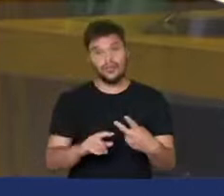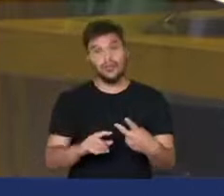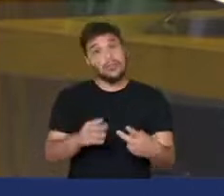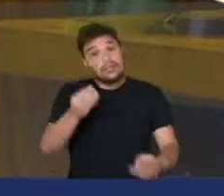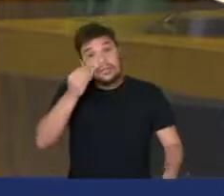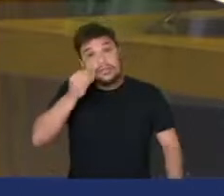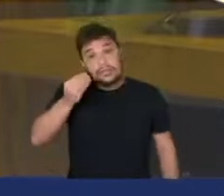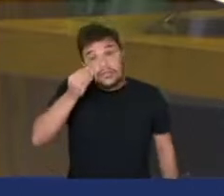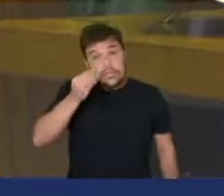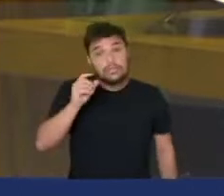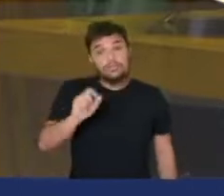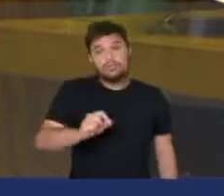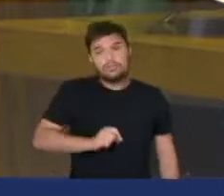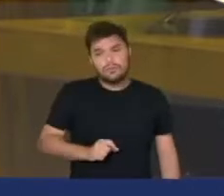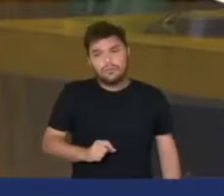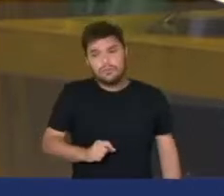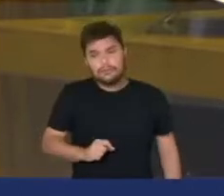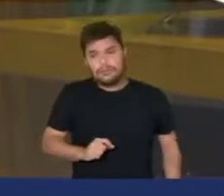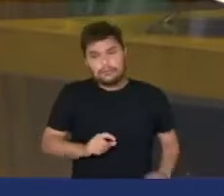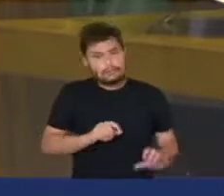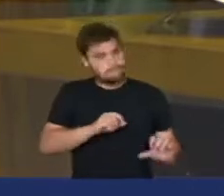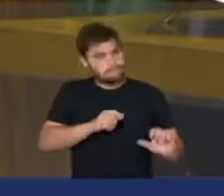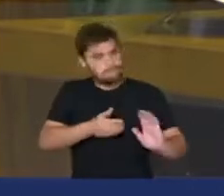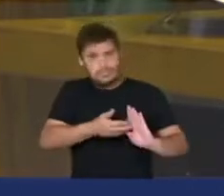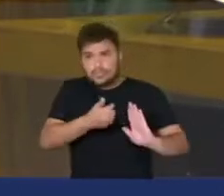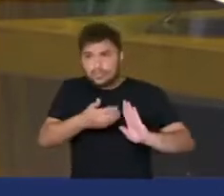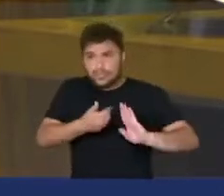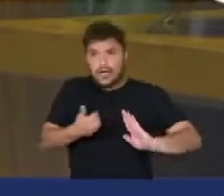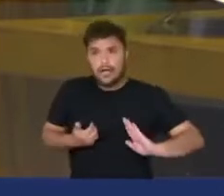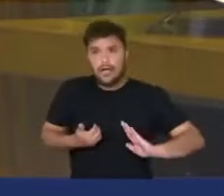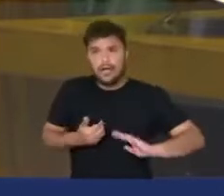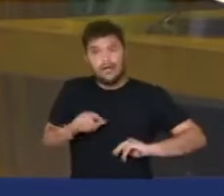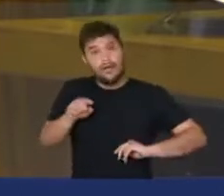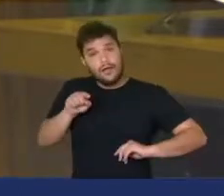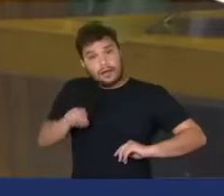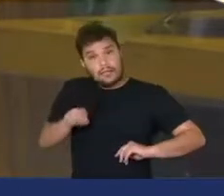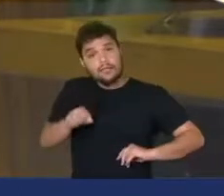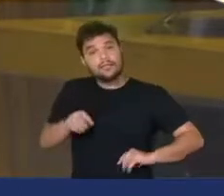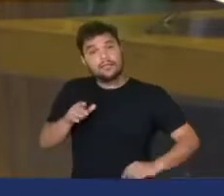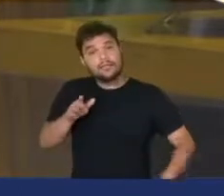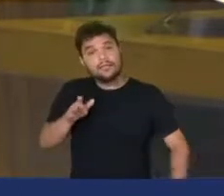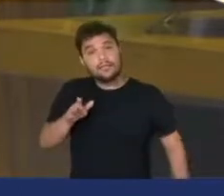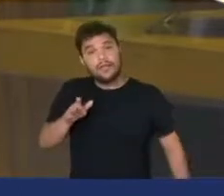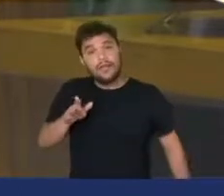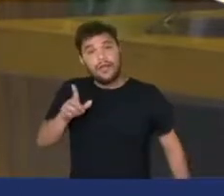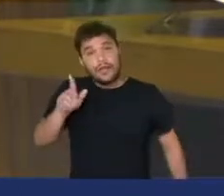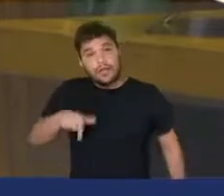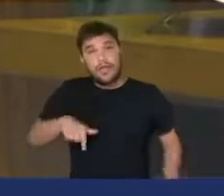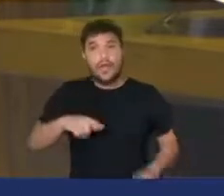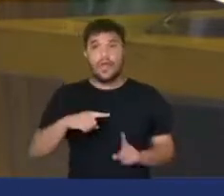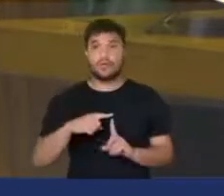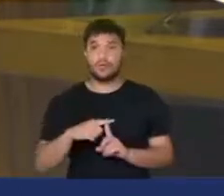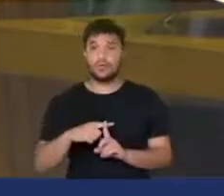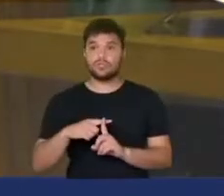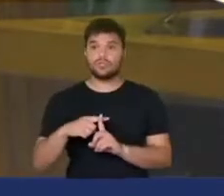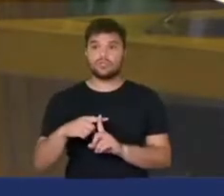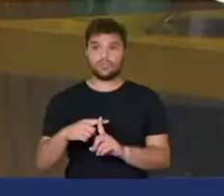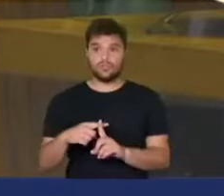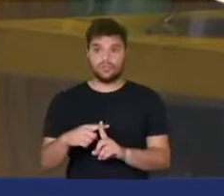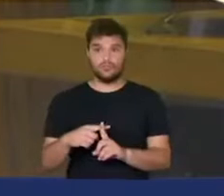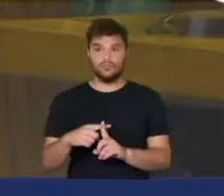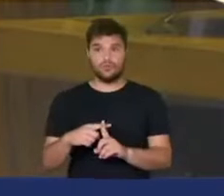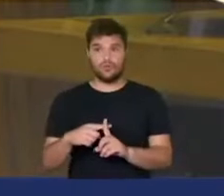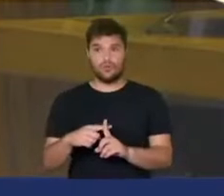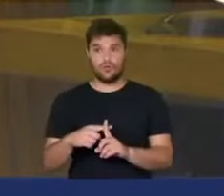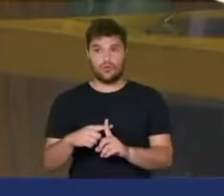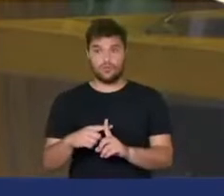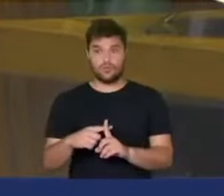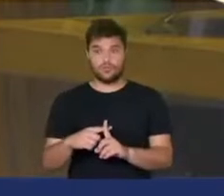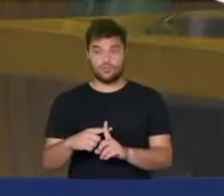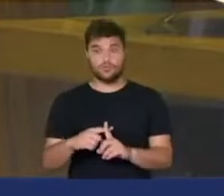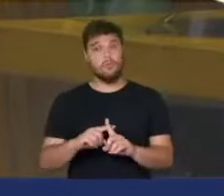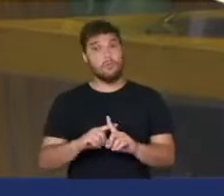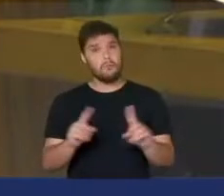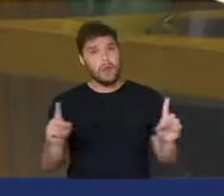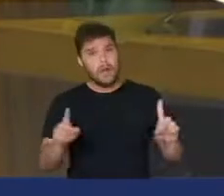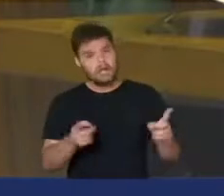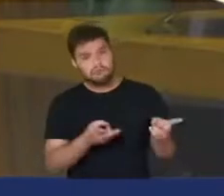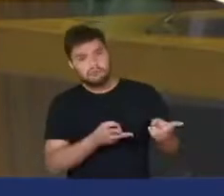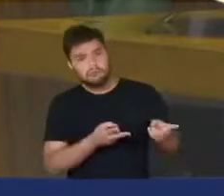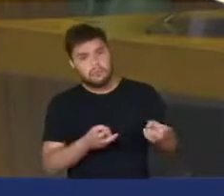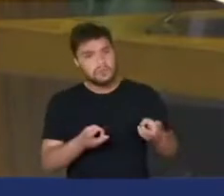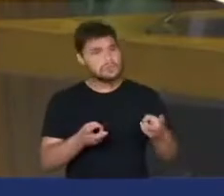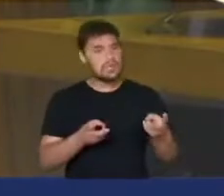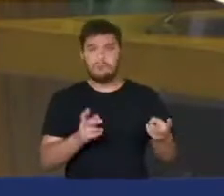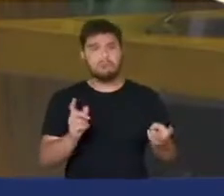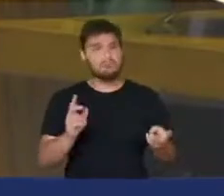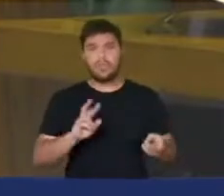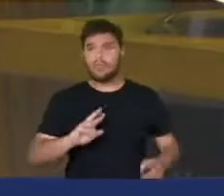de mexer naquilo que vem, aquilo que é positivo ainda, mas que nós temos vendo que não vai